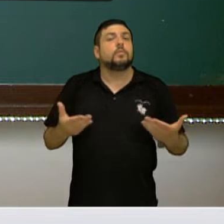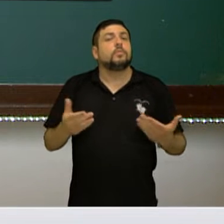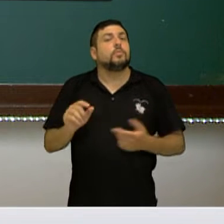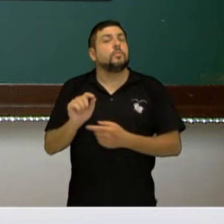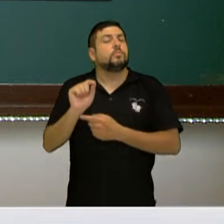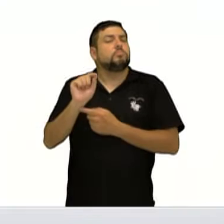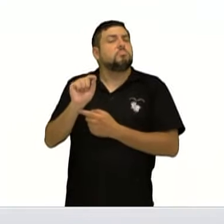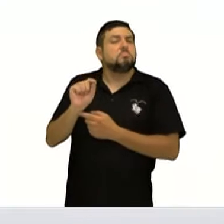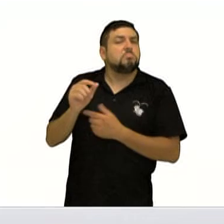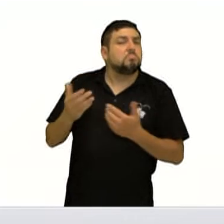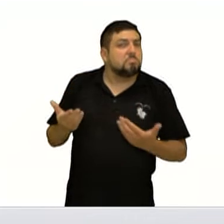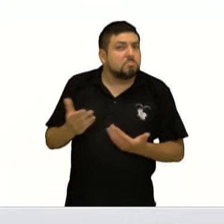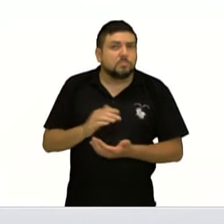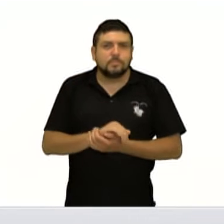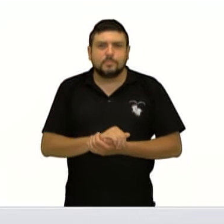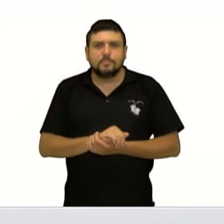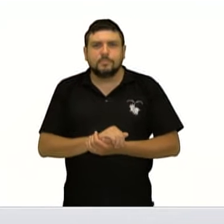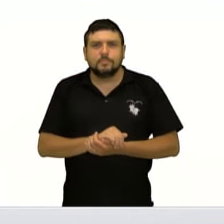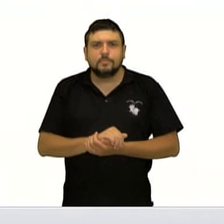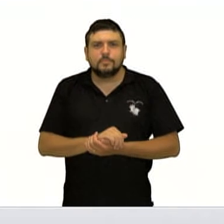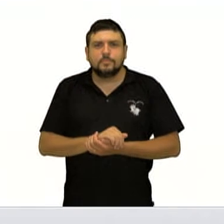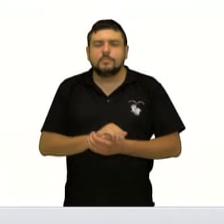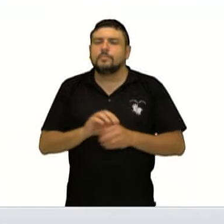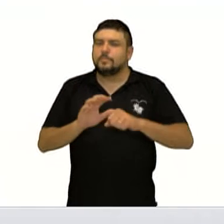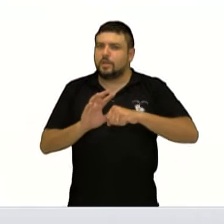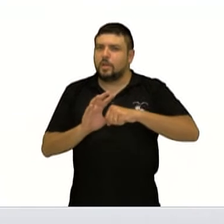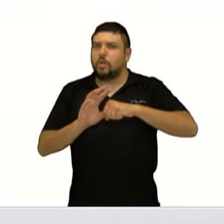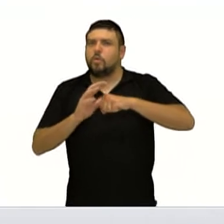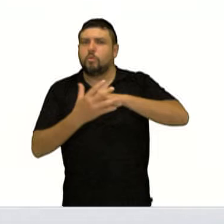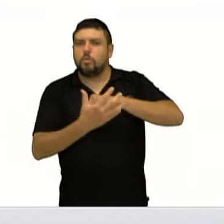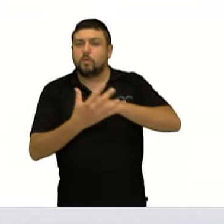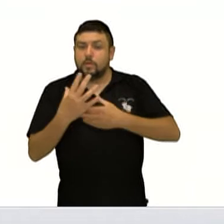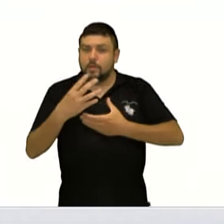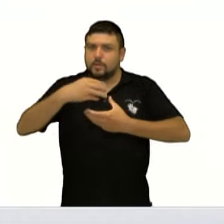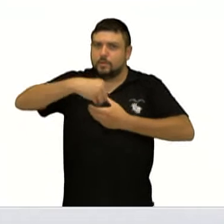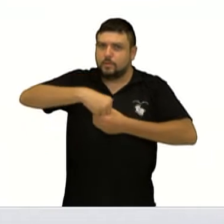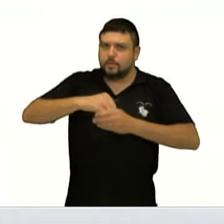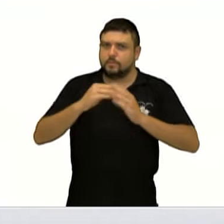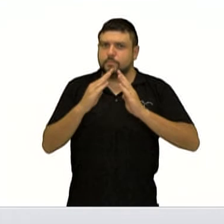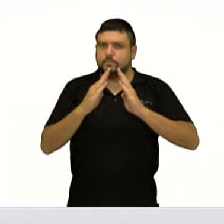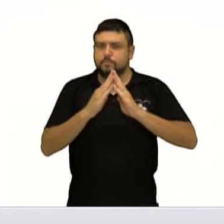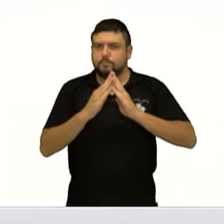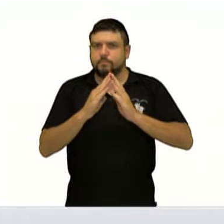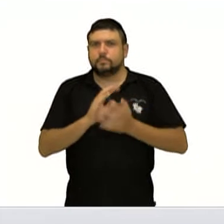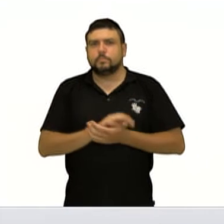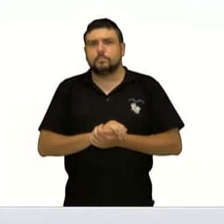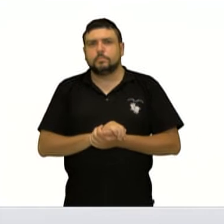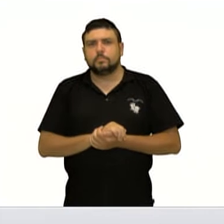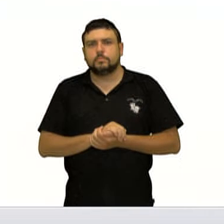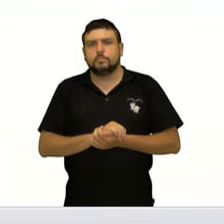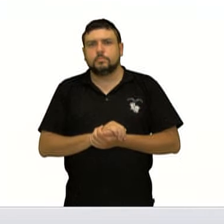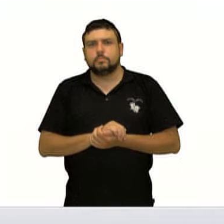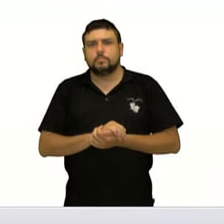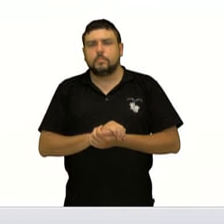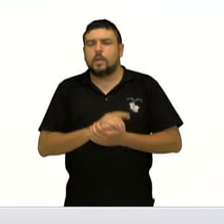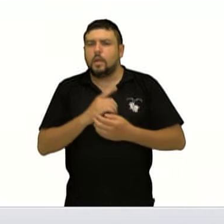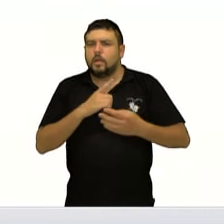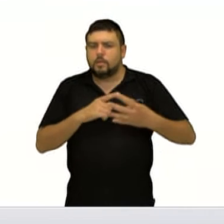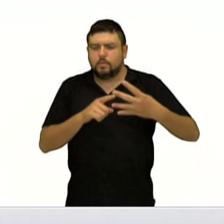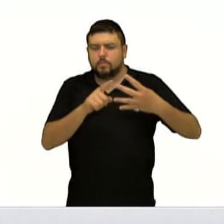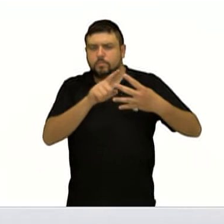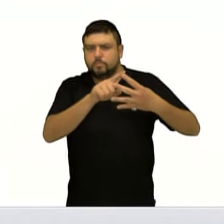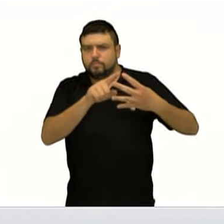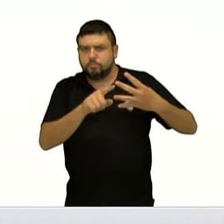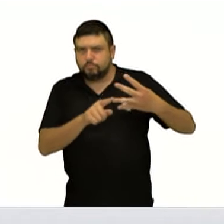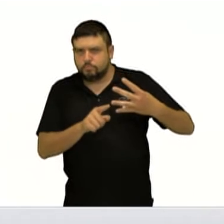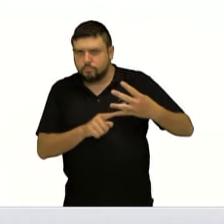que será? O Covid em casa. A gente vai trabalhar 4 gráficos que explicam o